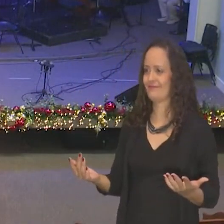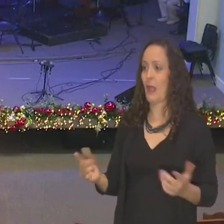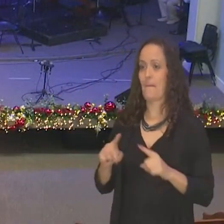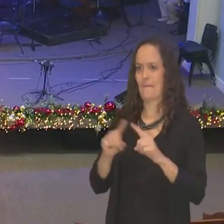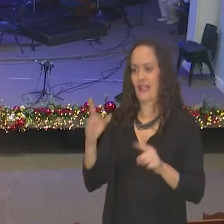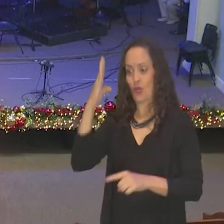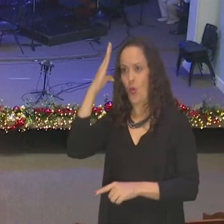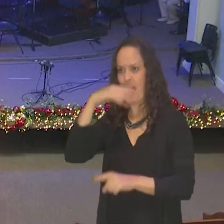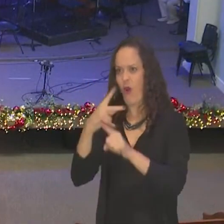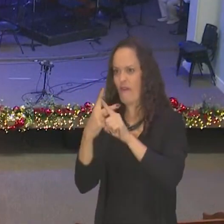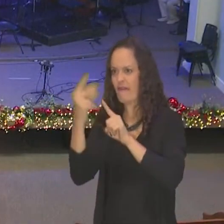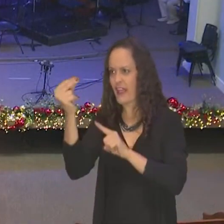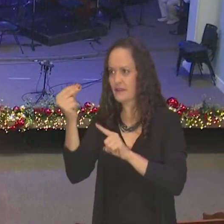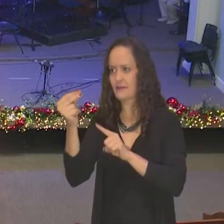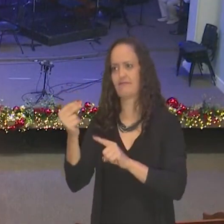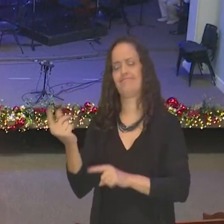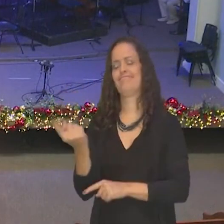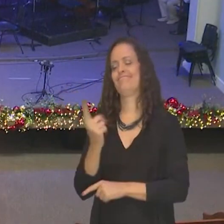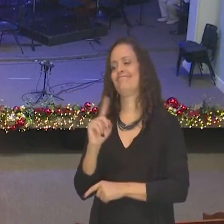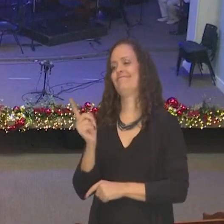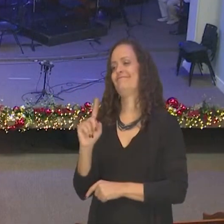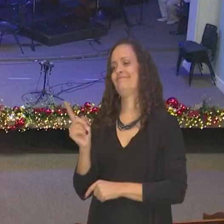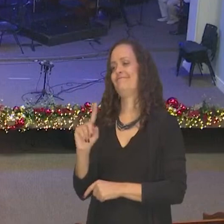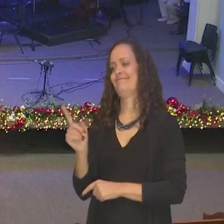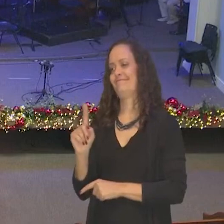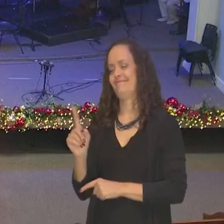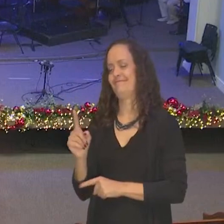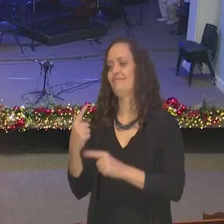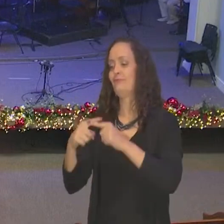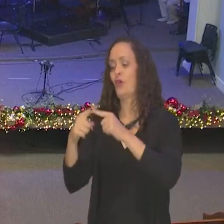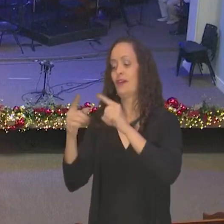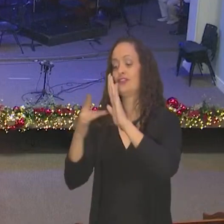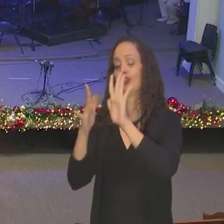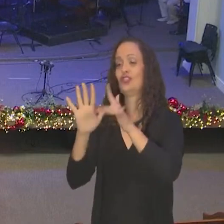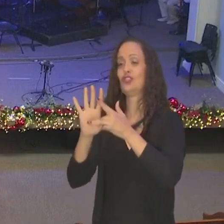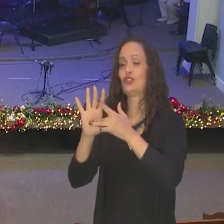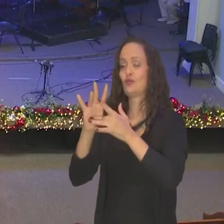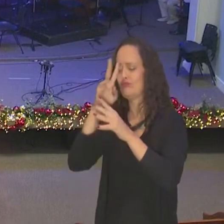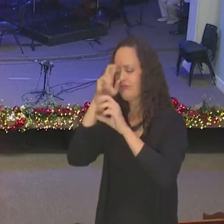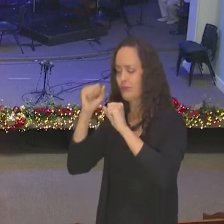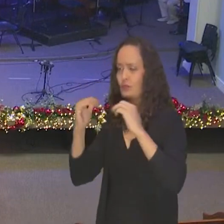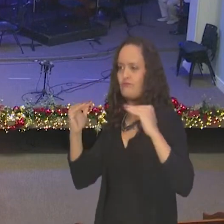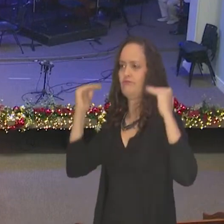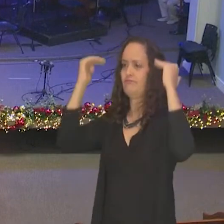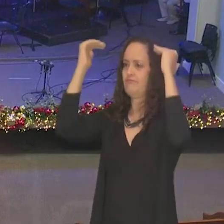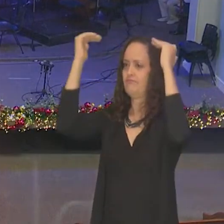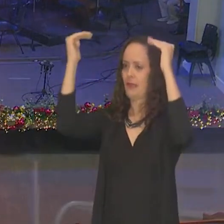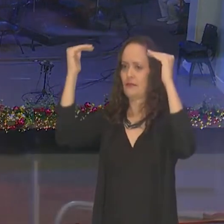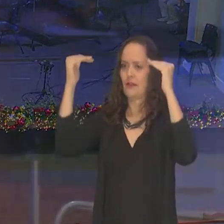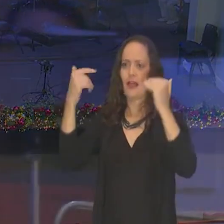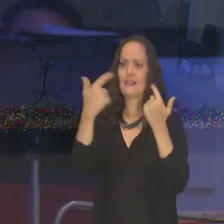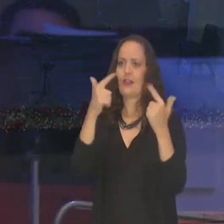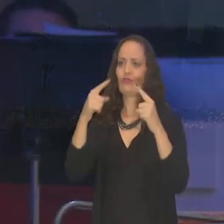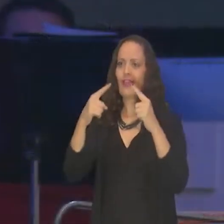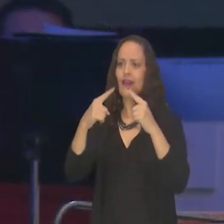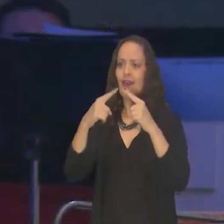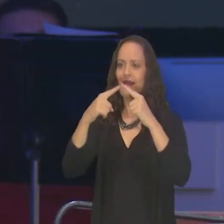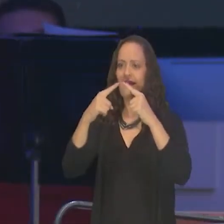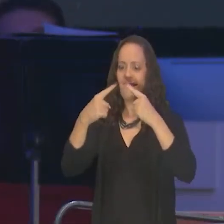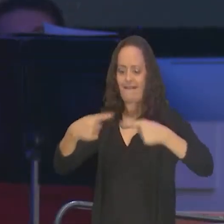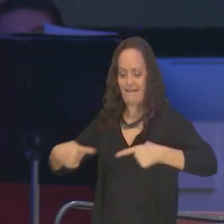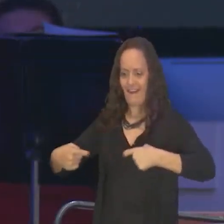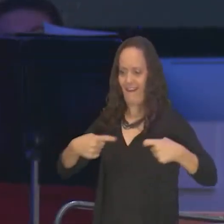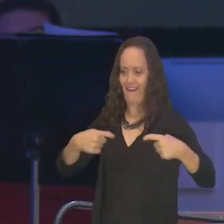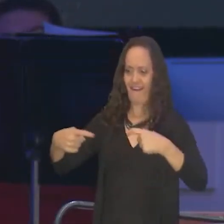prevalece, porque a força do Senhor é maior. Não há inclusive um dualismo. Há